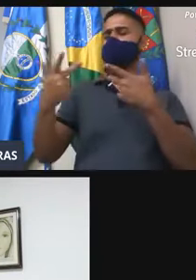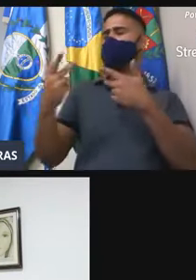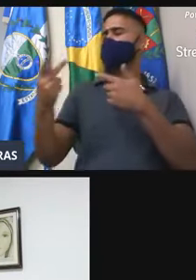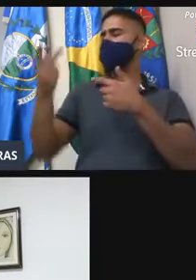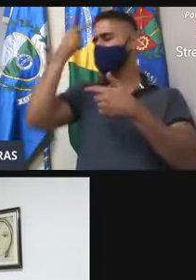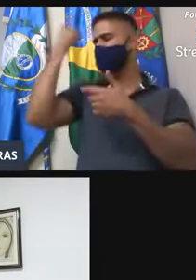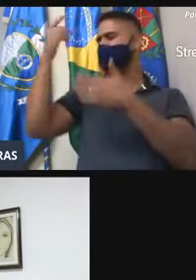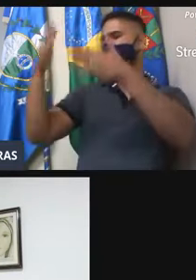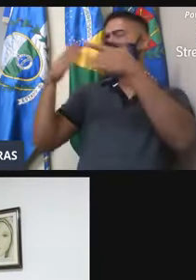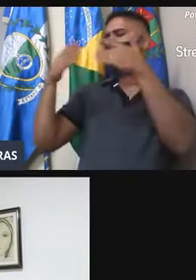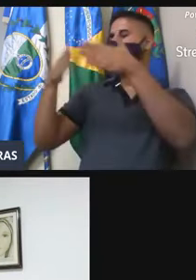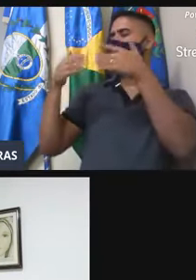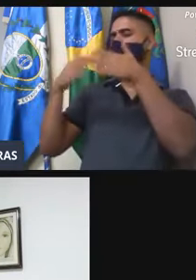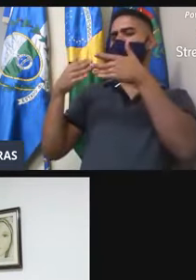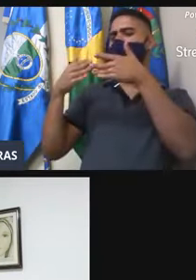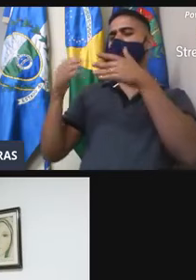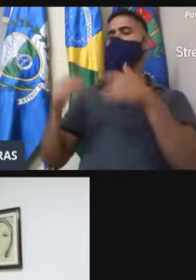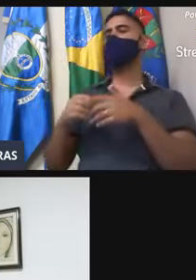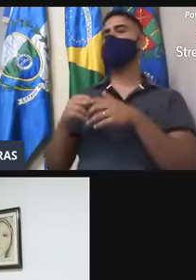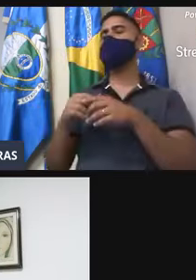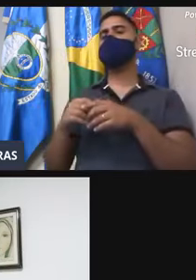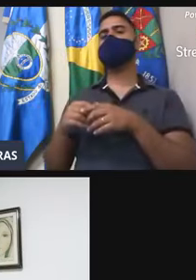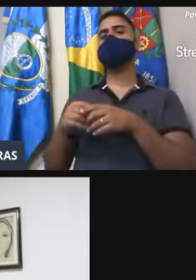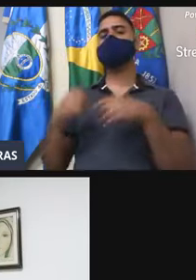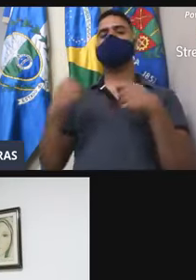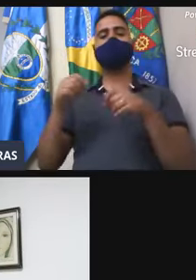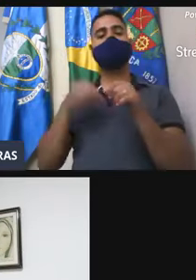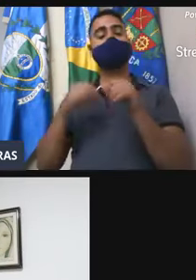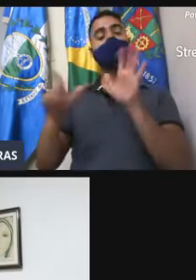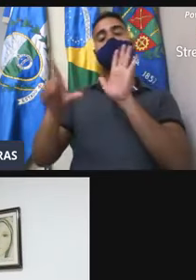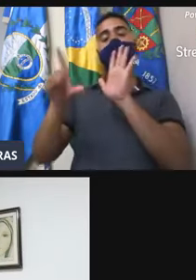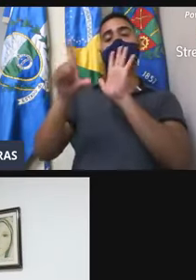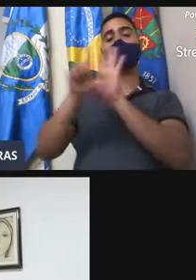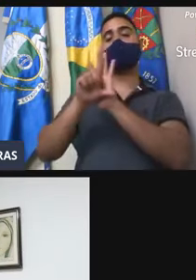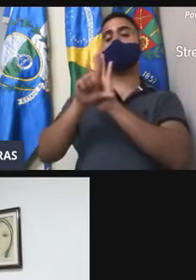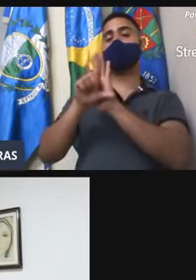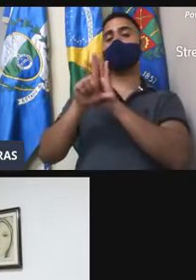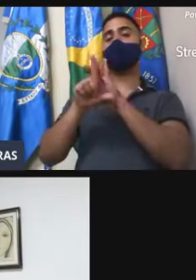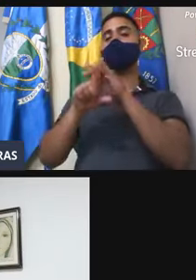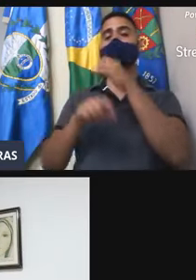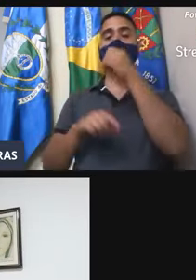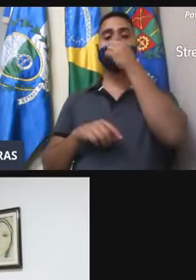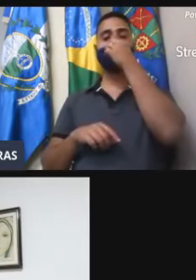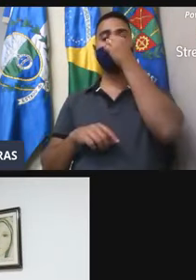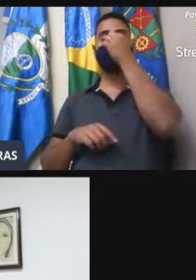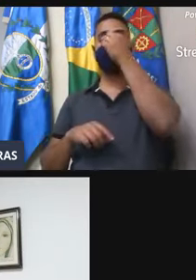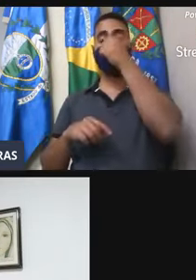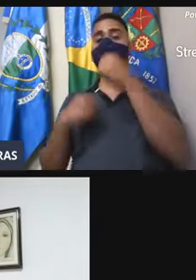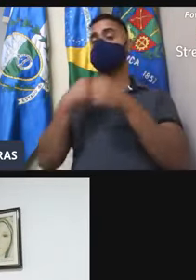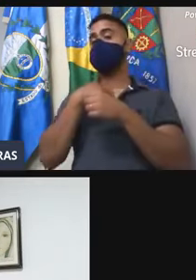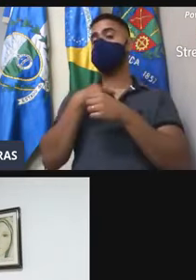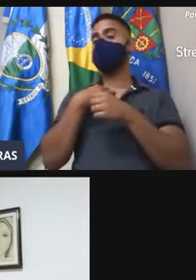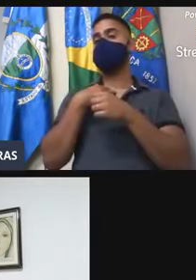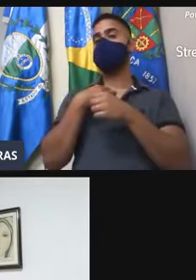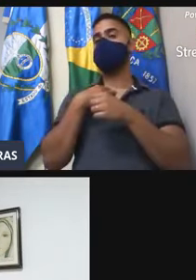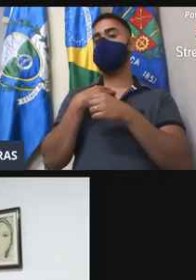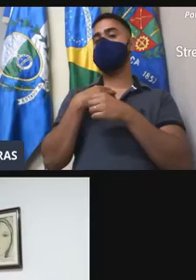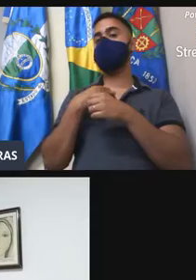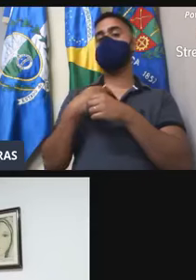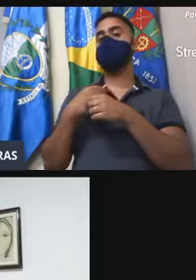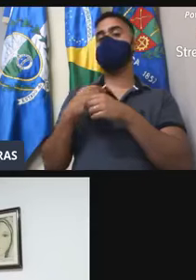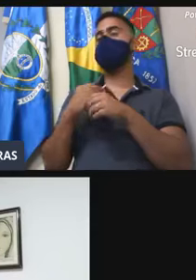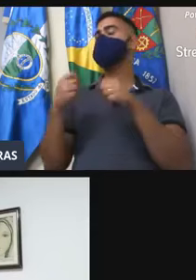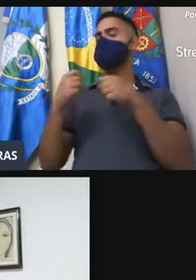você, mas você tem que cumprir a lei, você não pode burlar a lei, tem que obedecer os